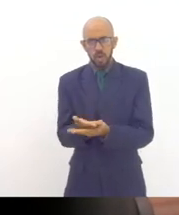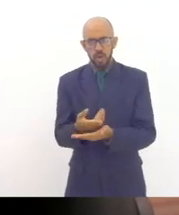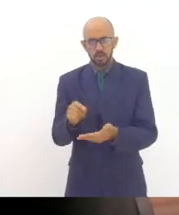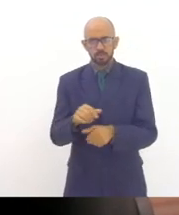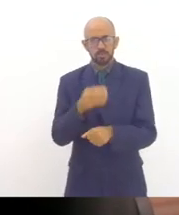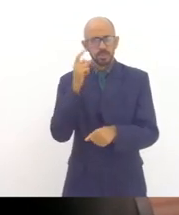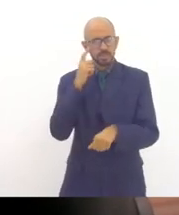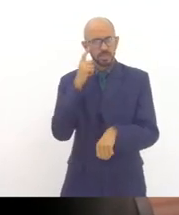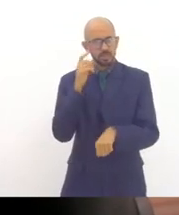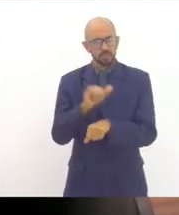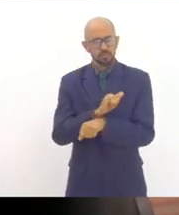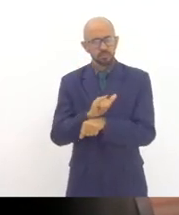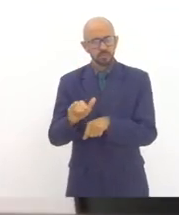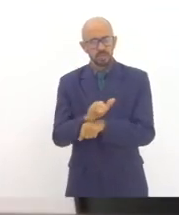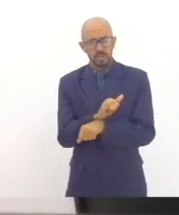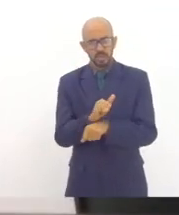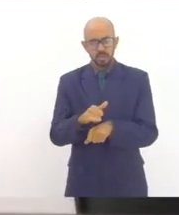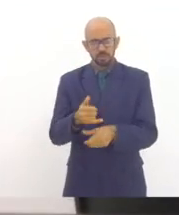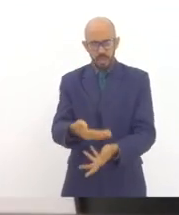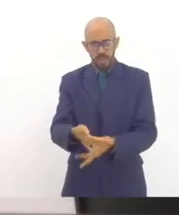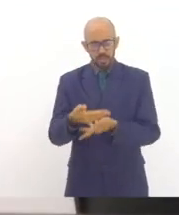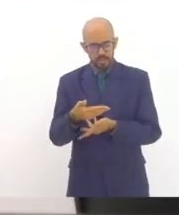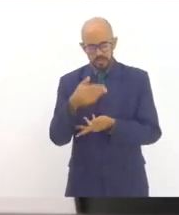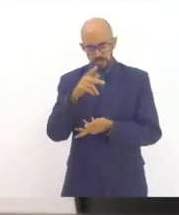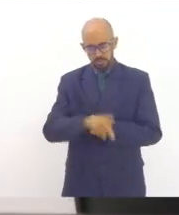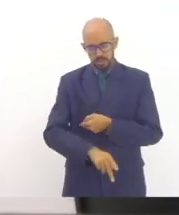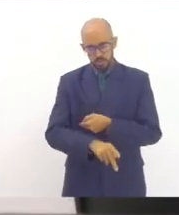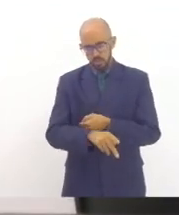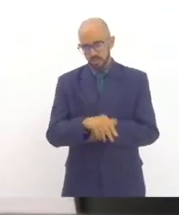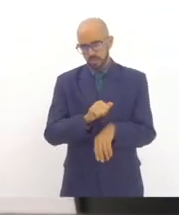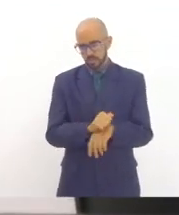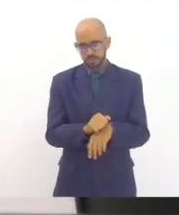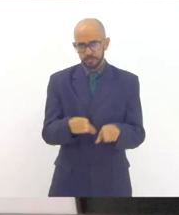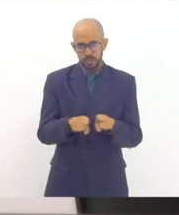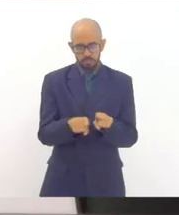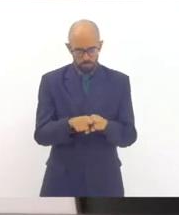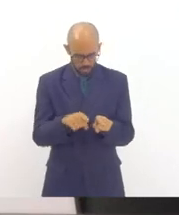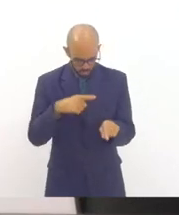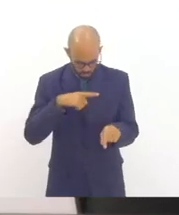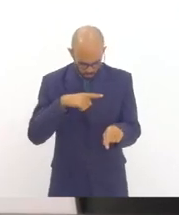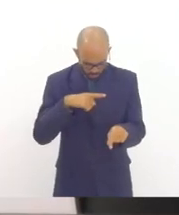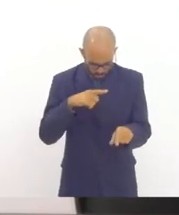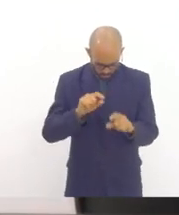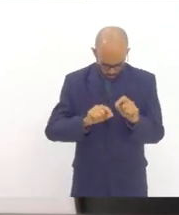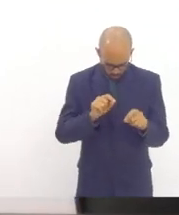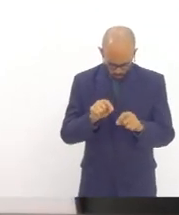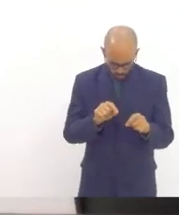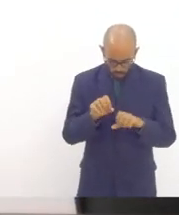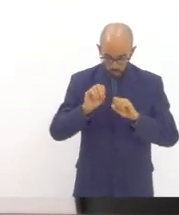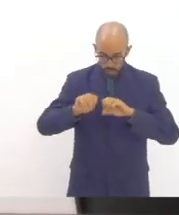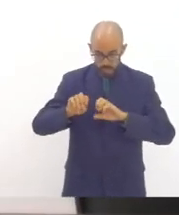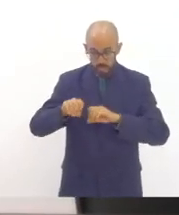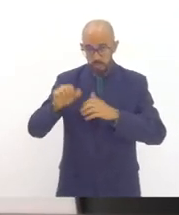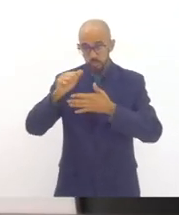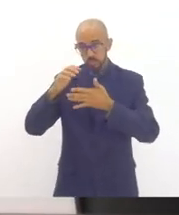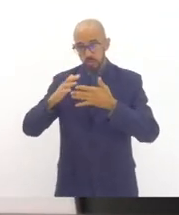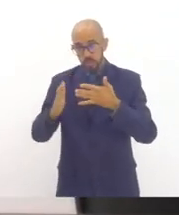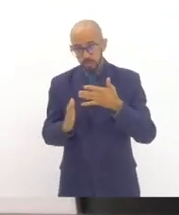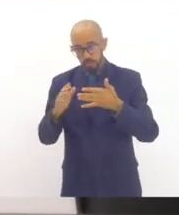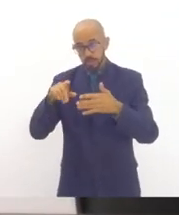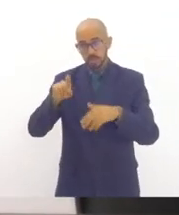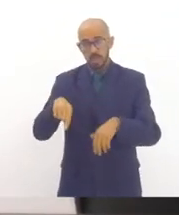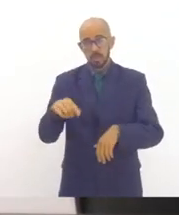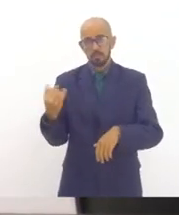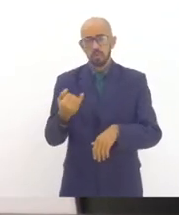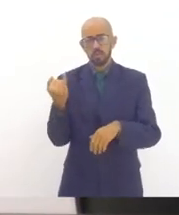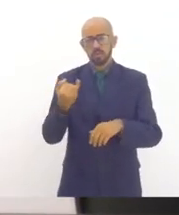atender essas pessoas. E nós temos também, não posso esquecer, que é o ensino de Libras, que também é um muito